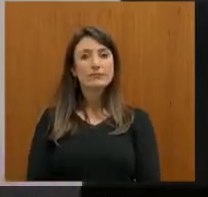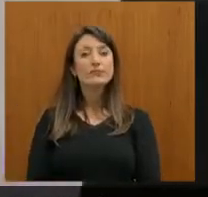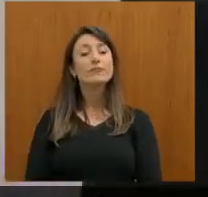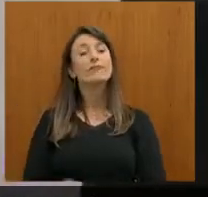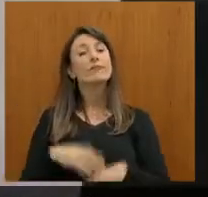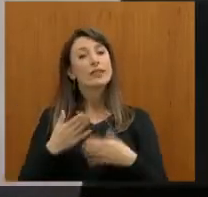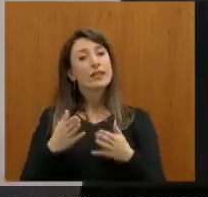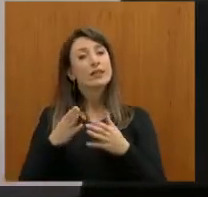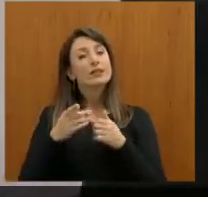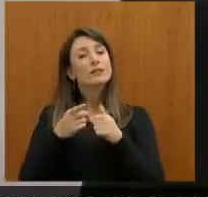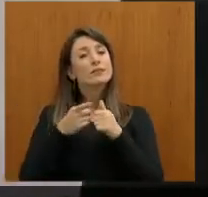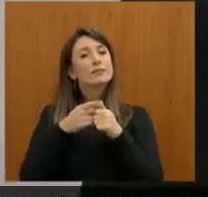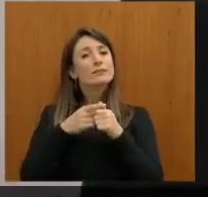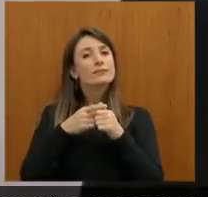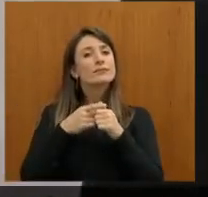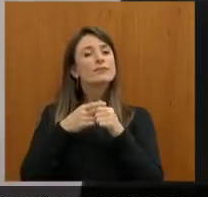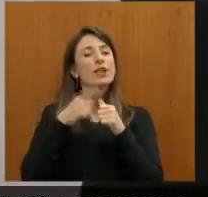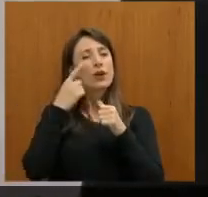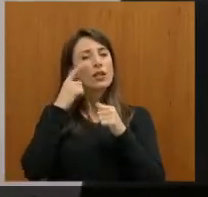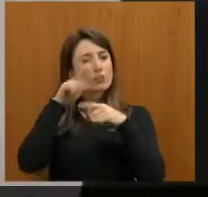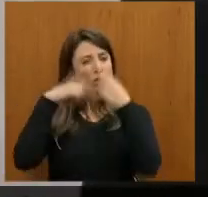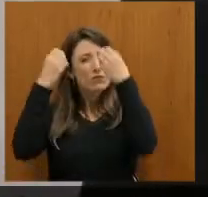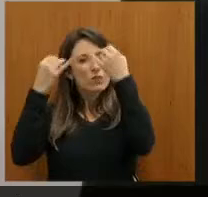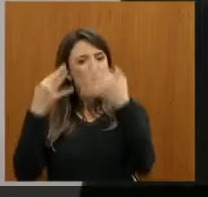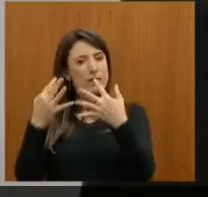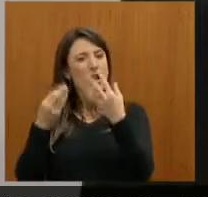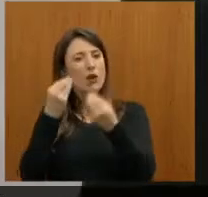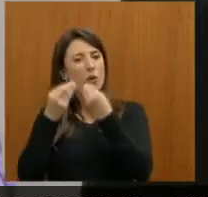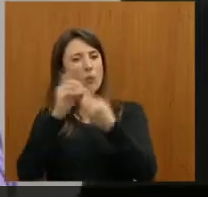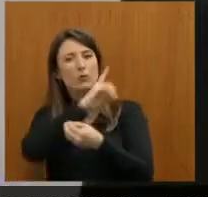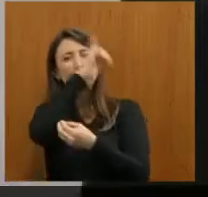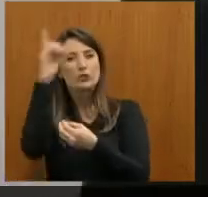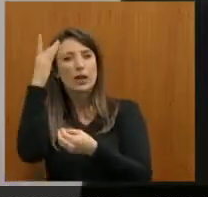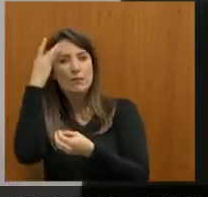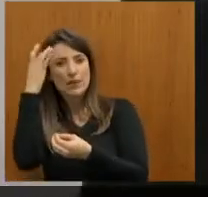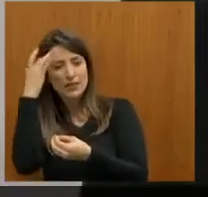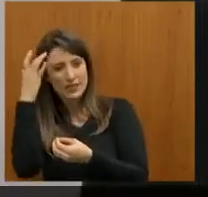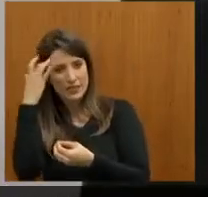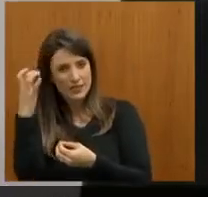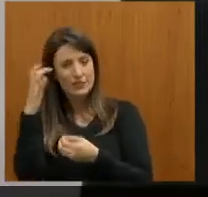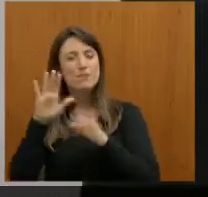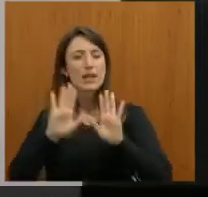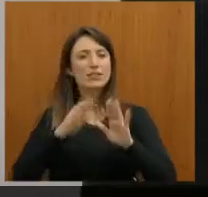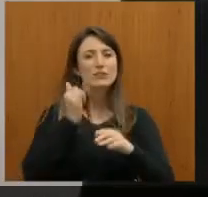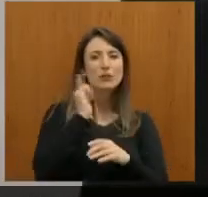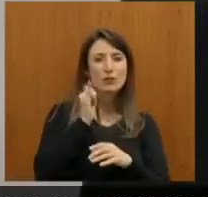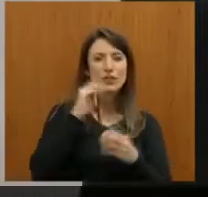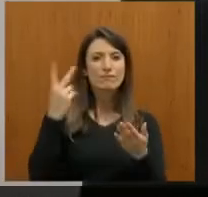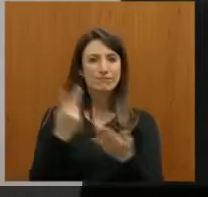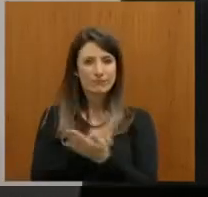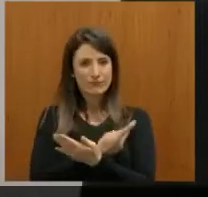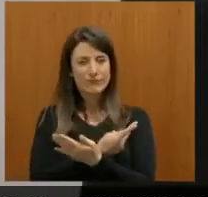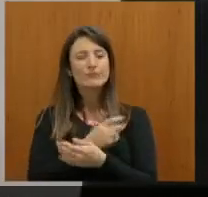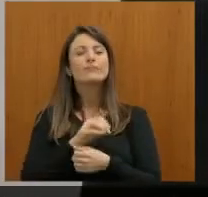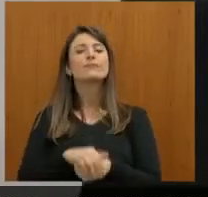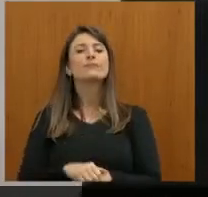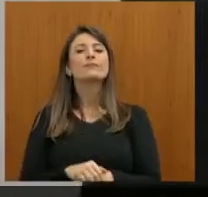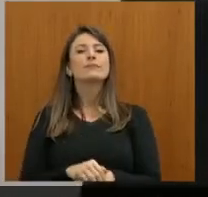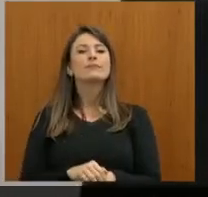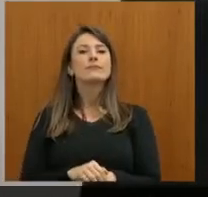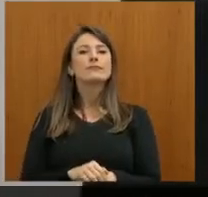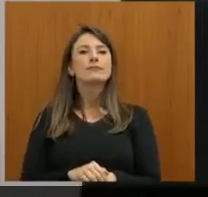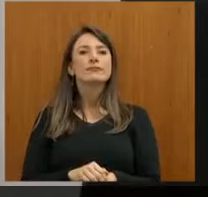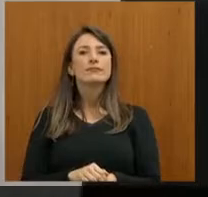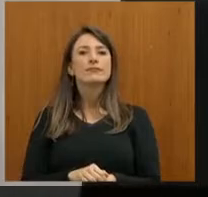relato aqui sobre a amanhã bastante produtiva que tivemos de que é